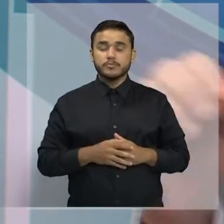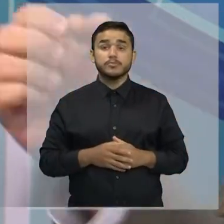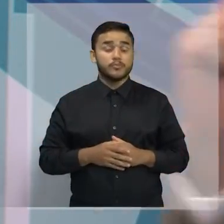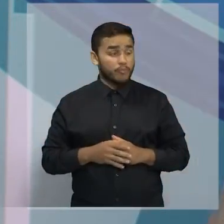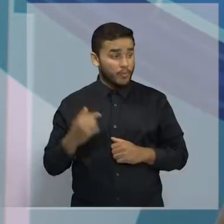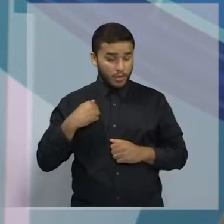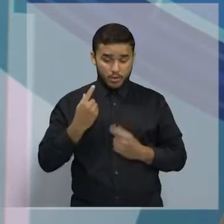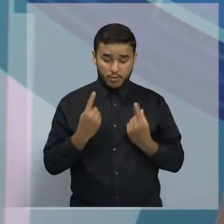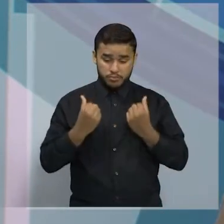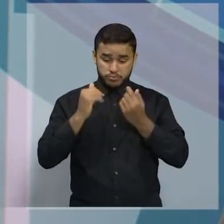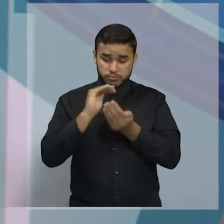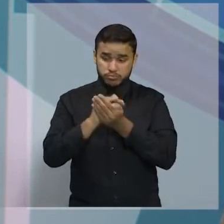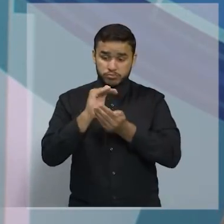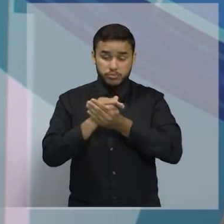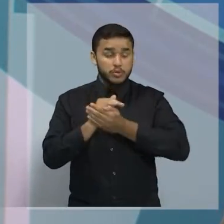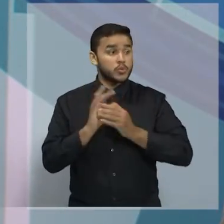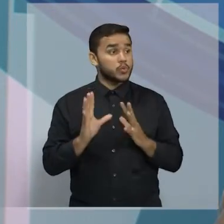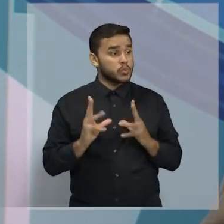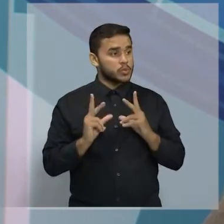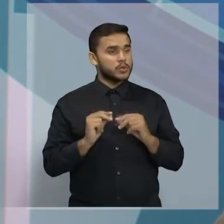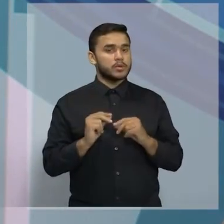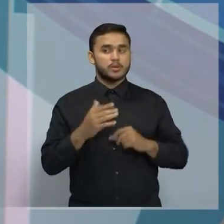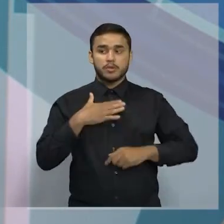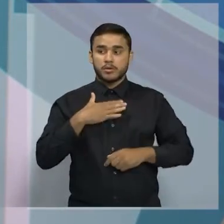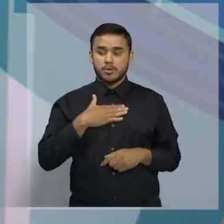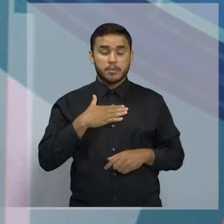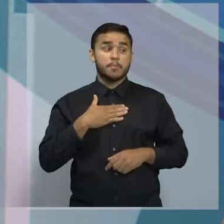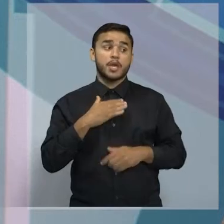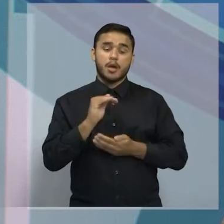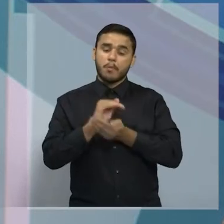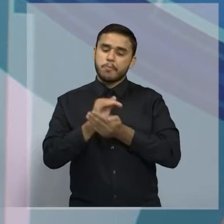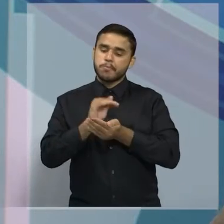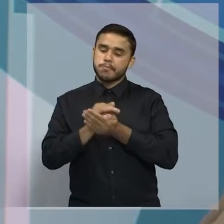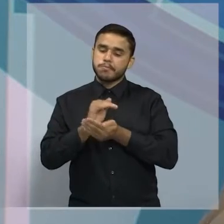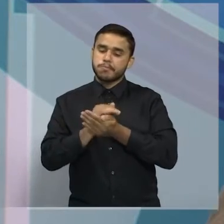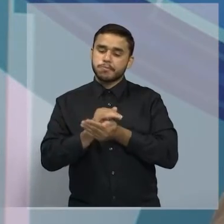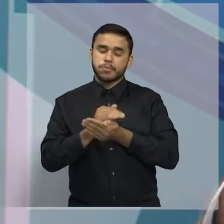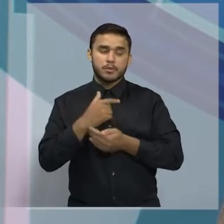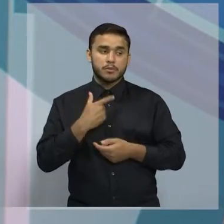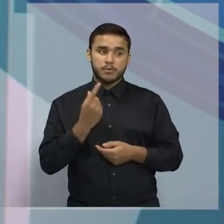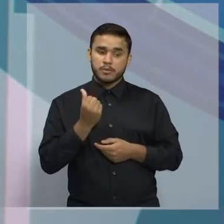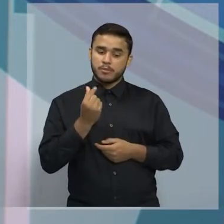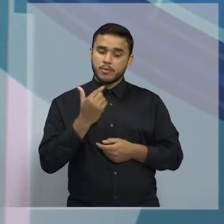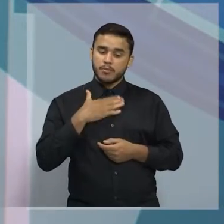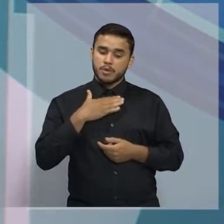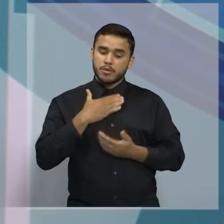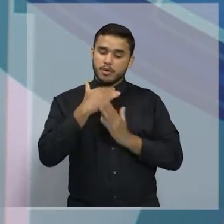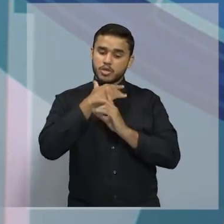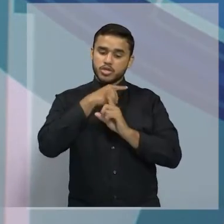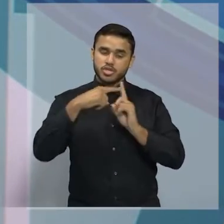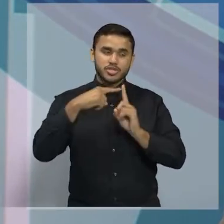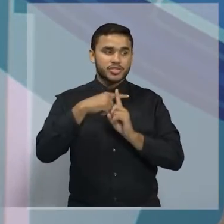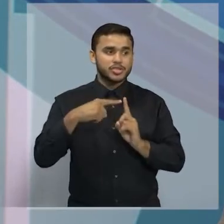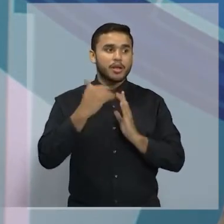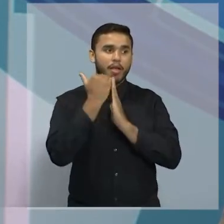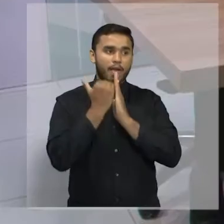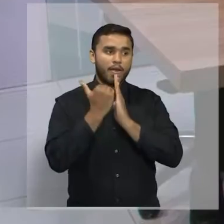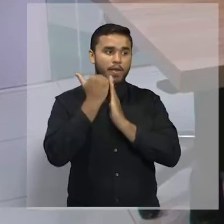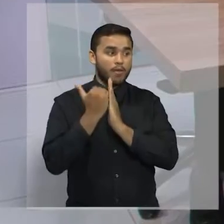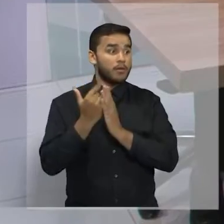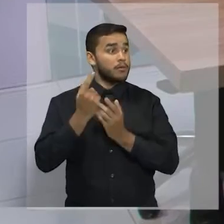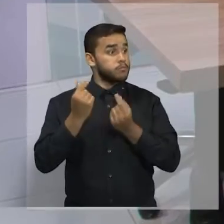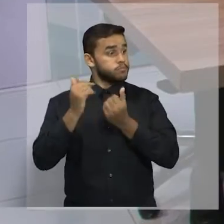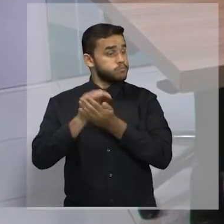alternativas? Quando você capitaliza, Clésio, você coloca na sua conta de poupança o que você está trabalhando,